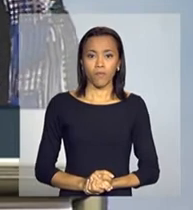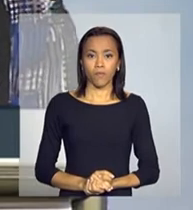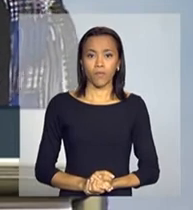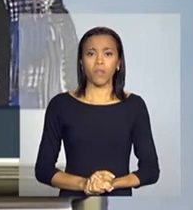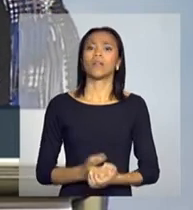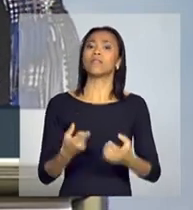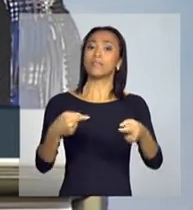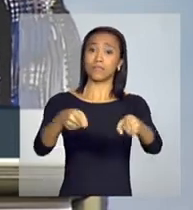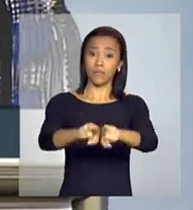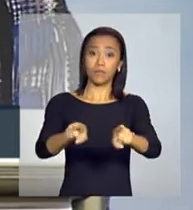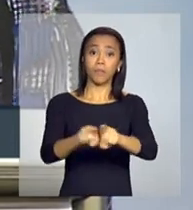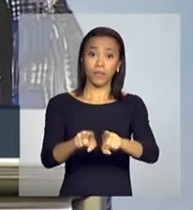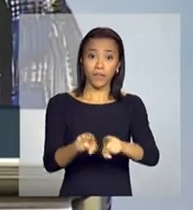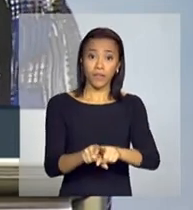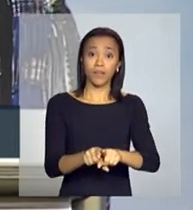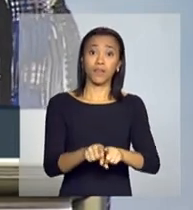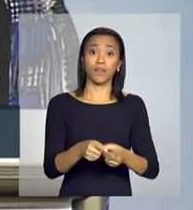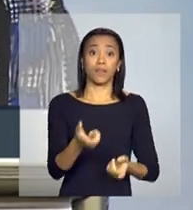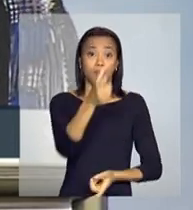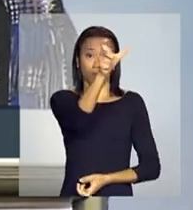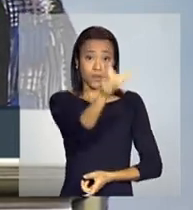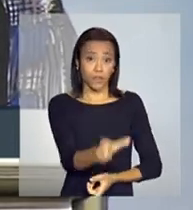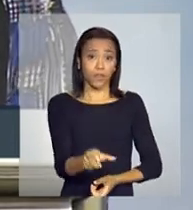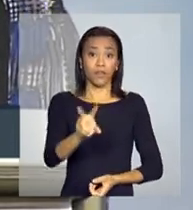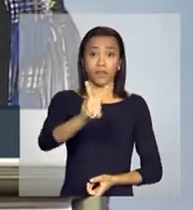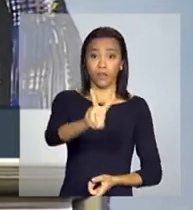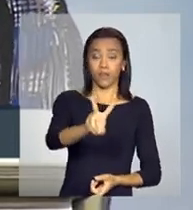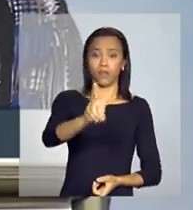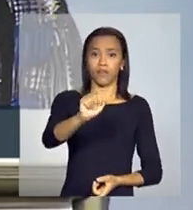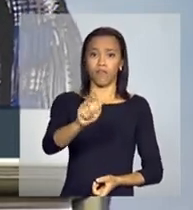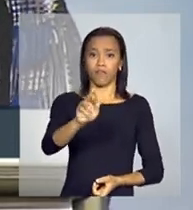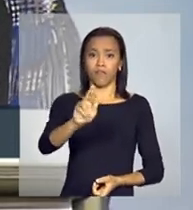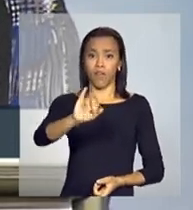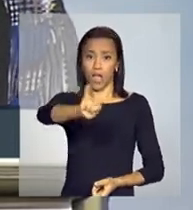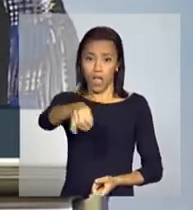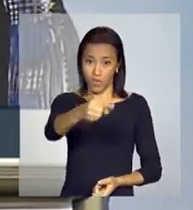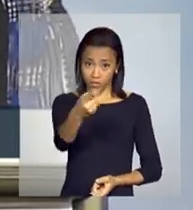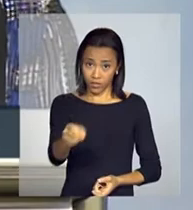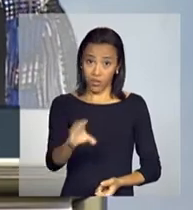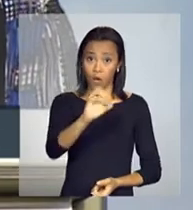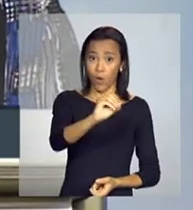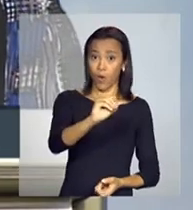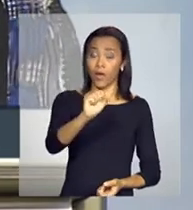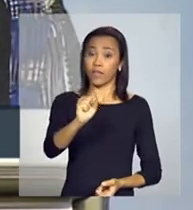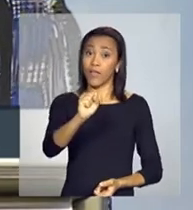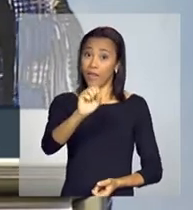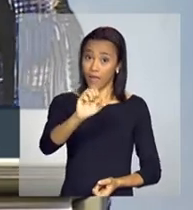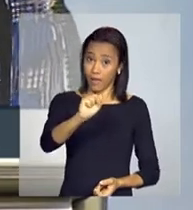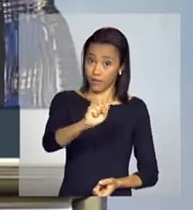Da mesma forma, o senhor Elmar Varjão, da OES Engenharia S.A.